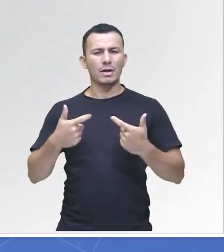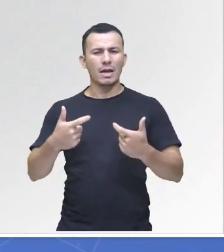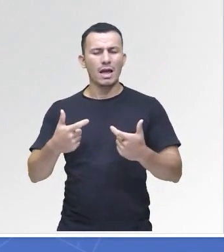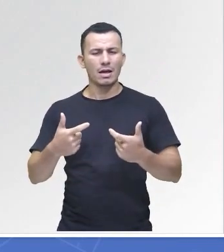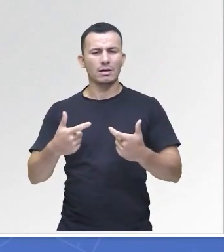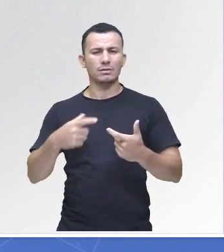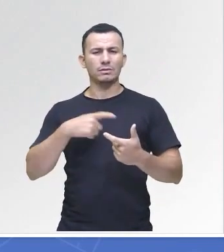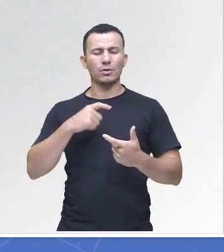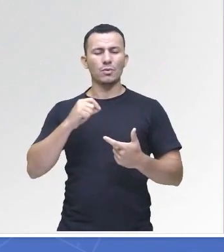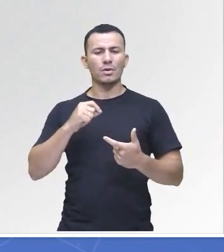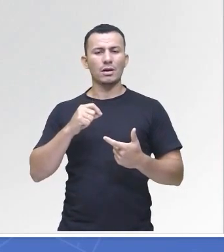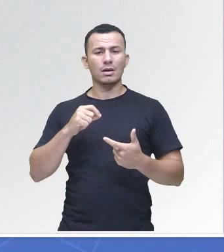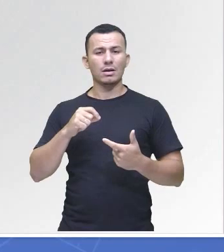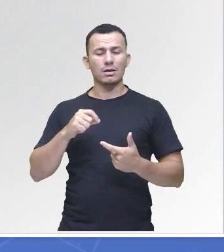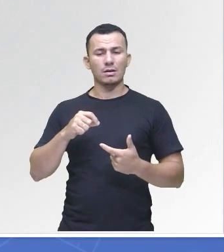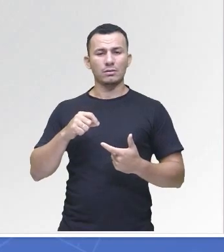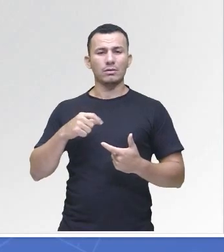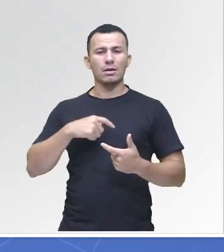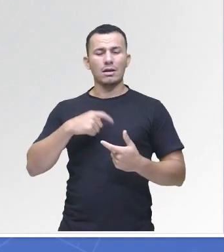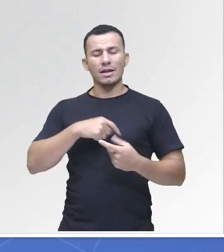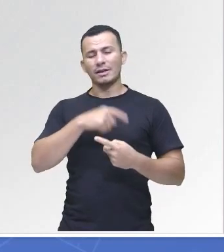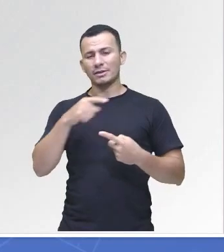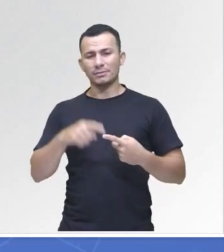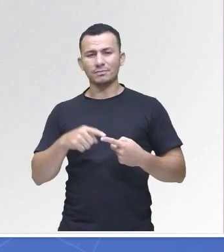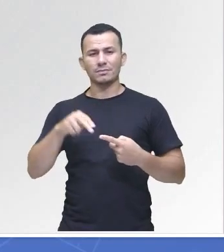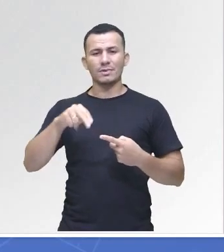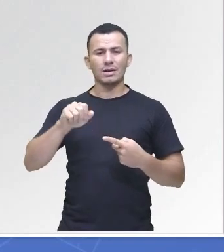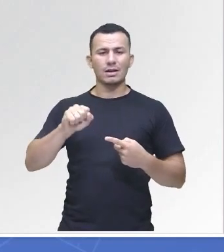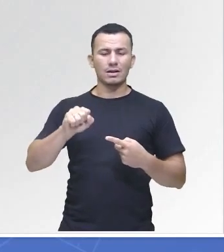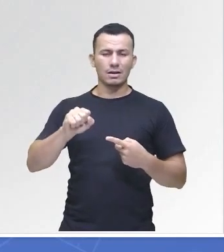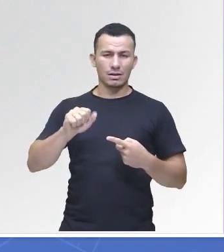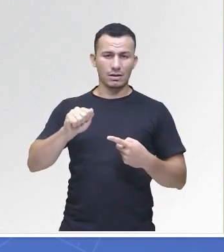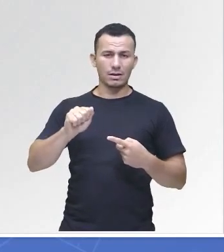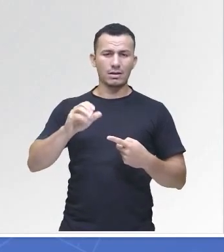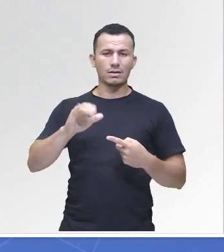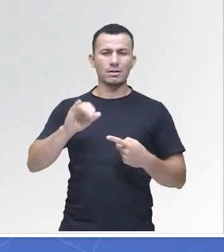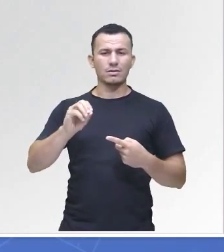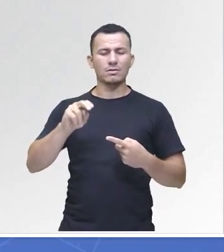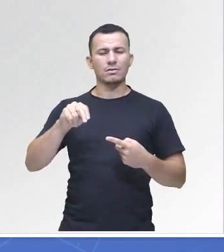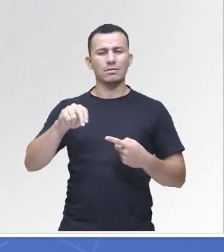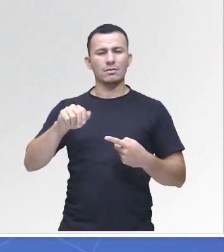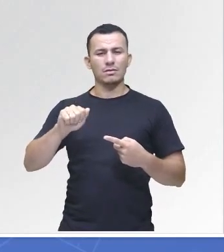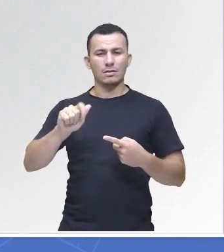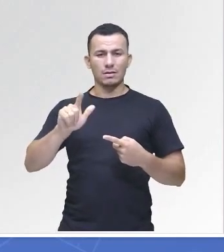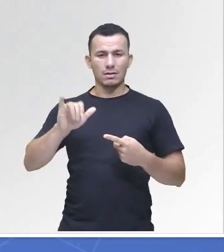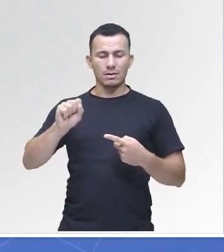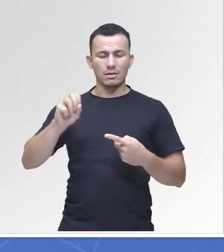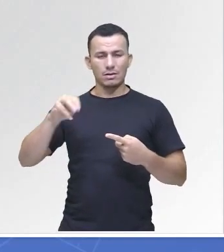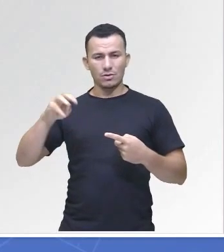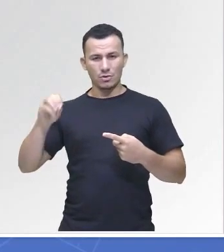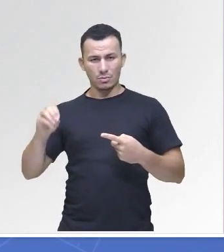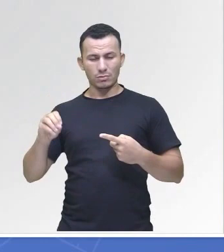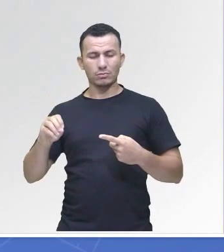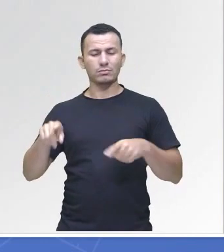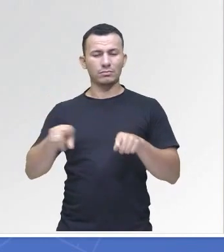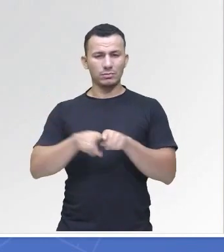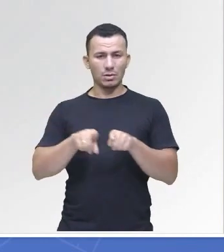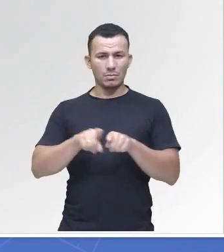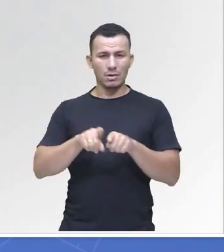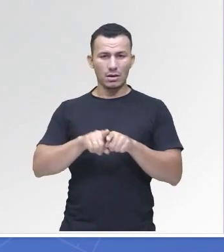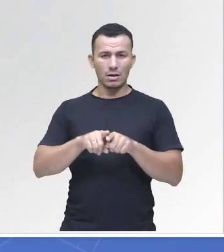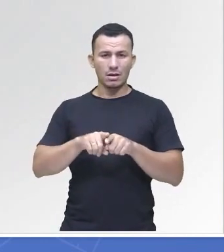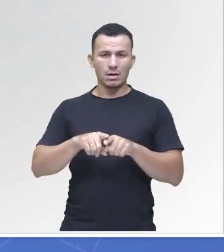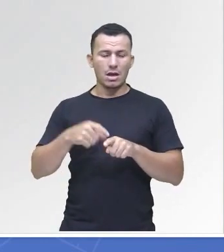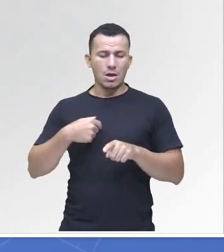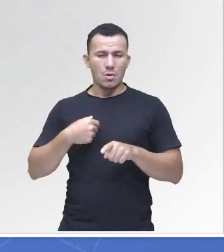esse nacionalismo exacerbado e nós temos principalmente, e eu não tenho medo de errar em